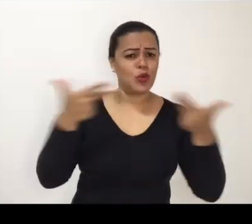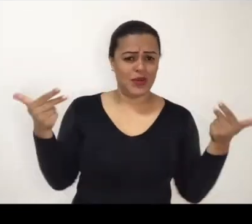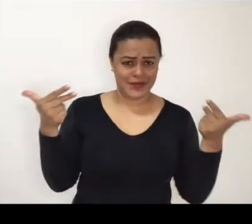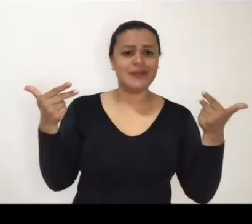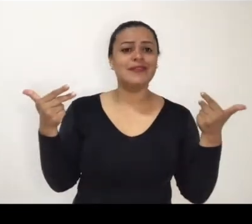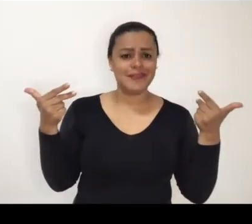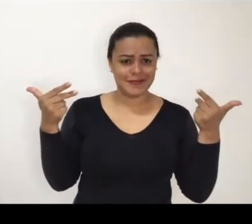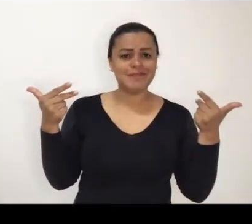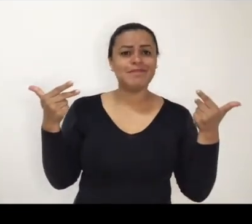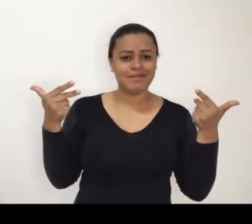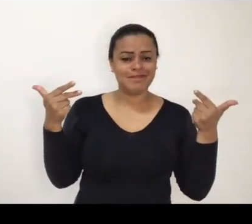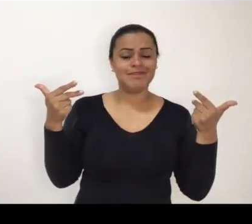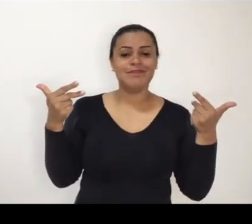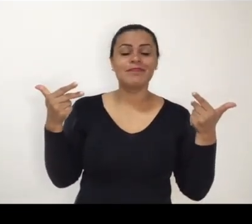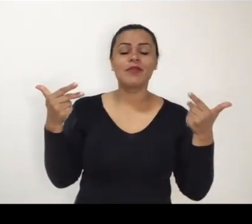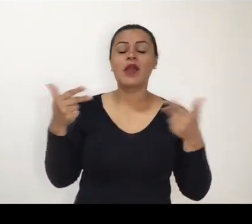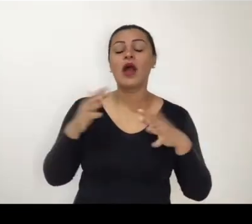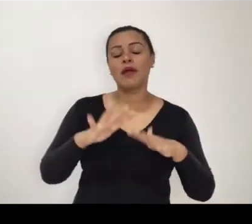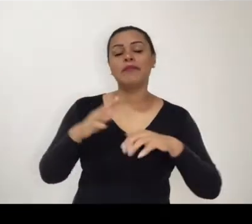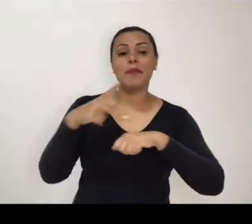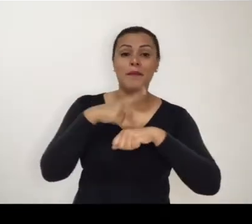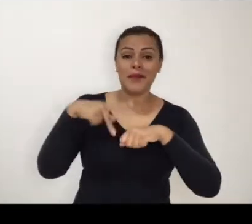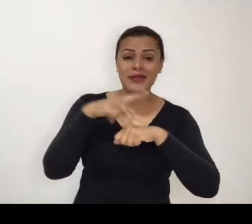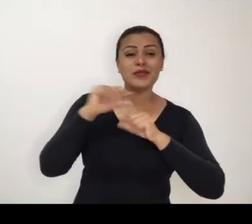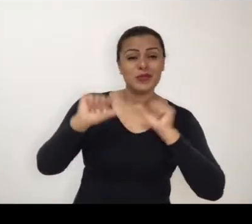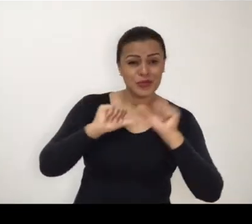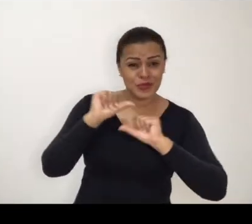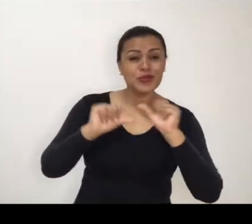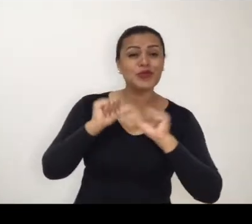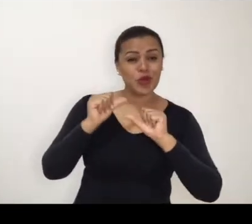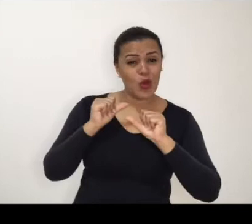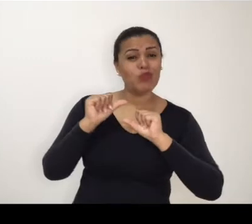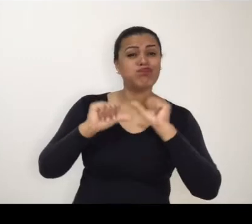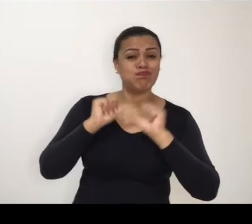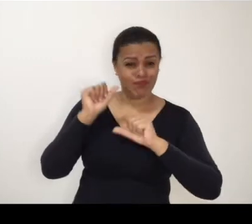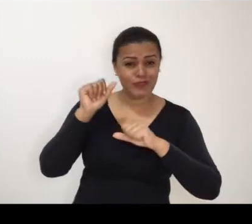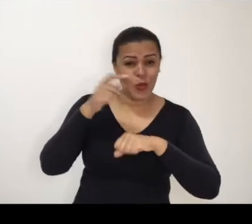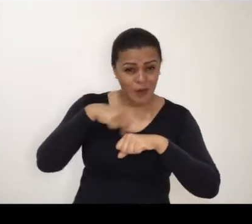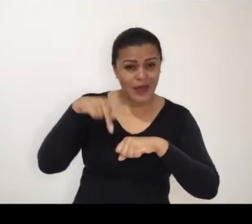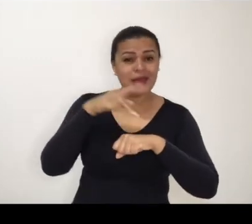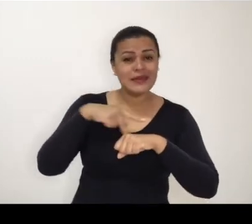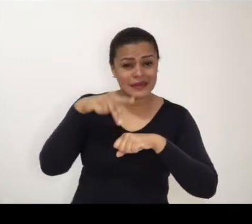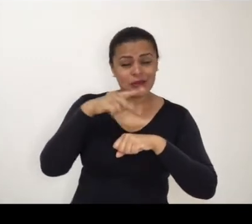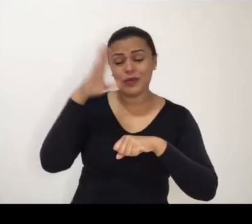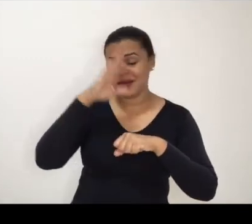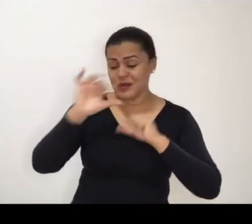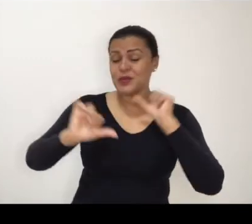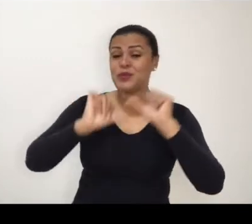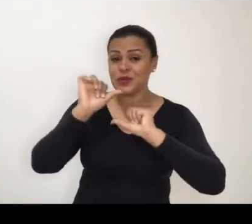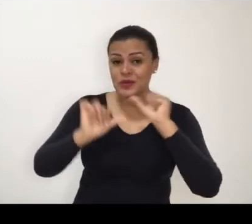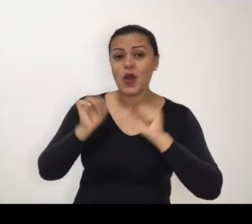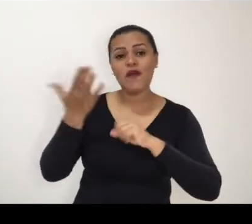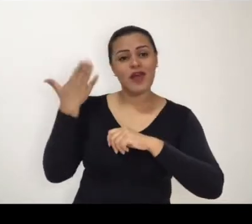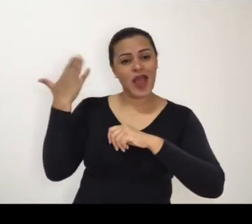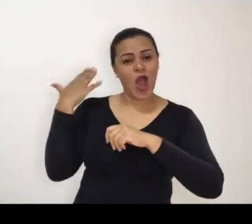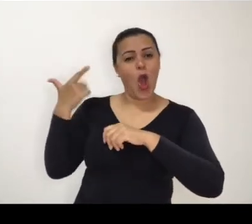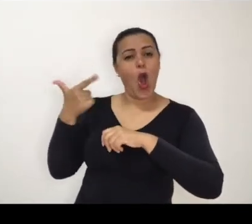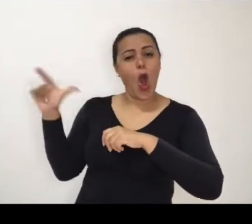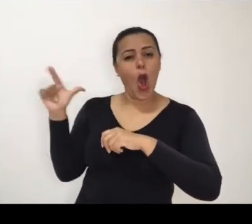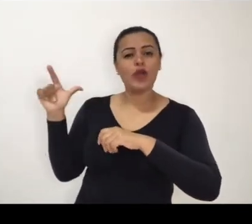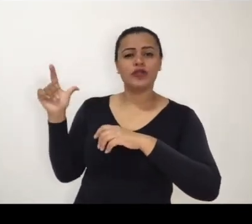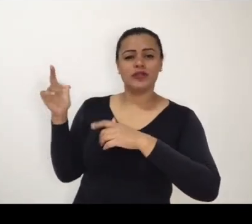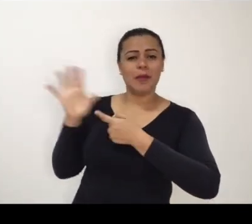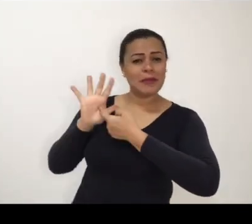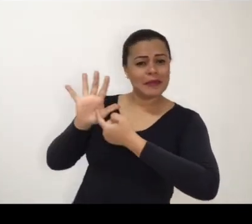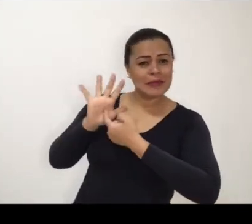com esse estar junto. O país mudou muito, né, Milene, desde acompanhando teu trabalho, né, do Mapas e Pretextos, no Brasil de 2012